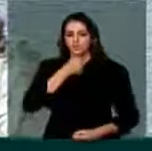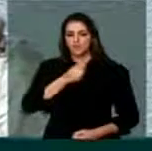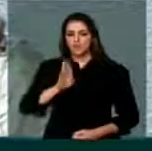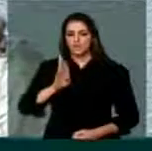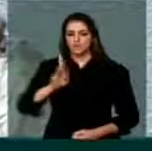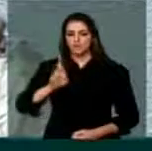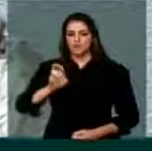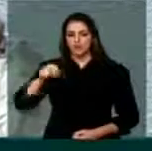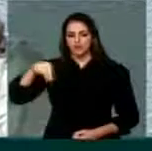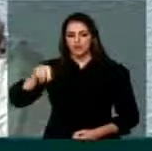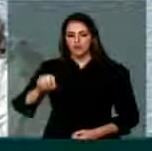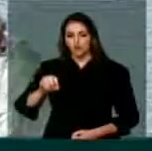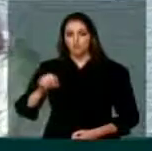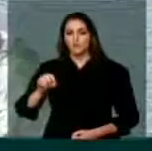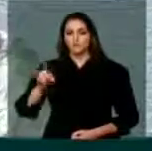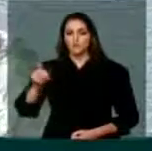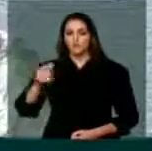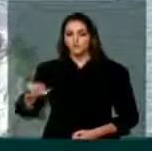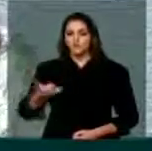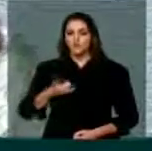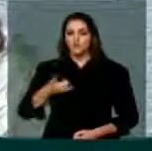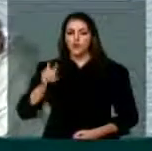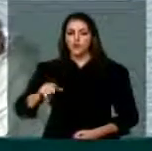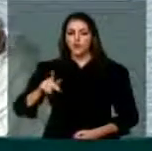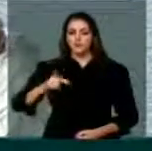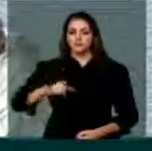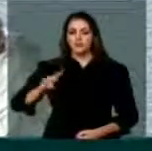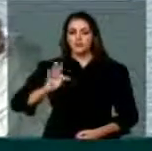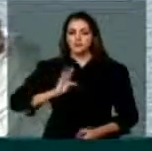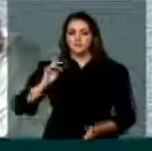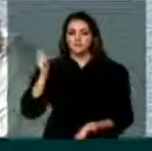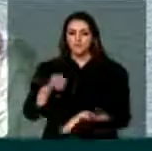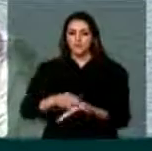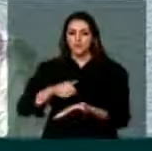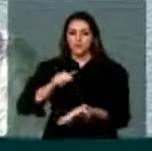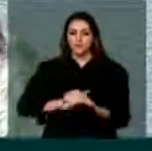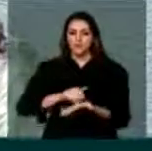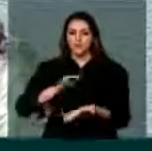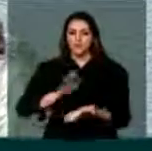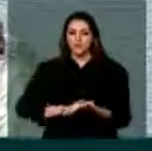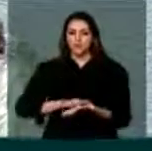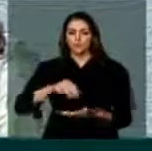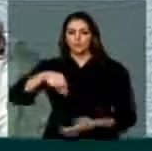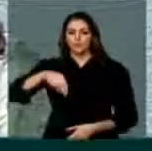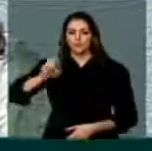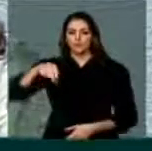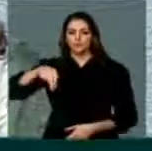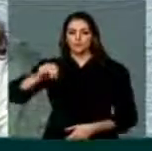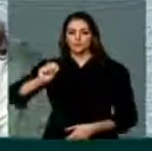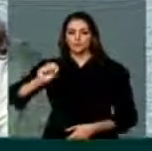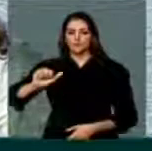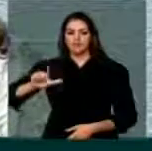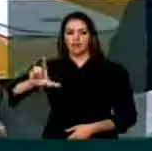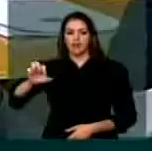Breno Altman, em que ele me dizia que era o PT pagando a multa dele do Mensalão.